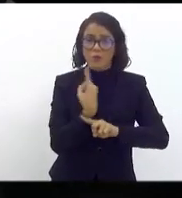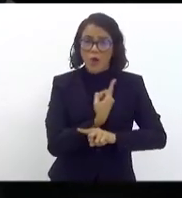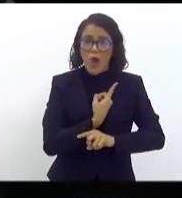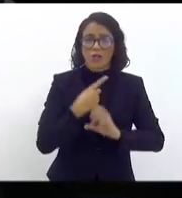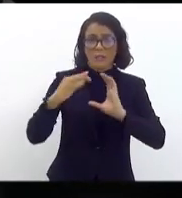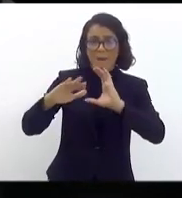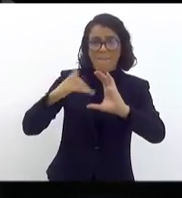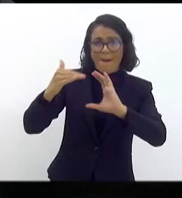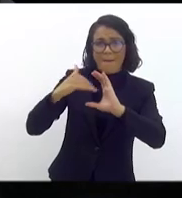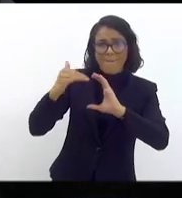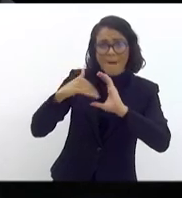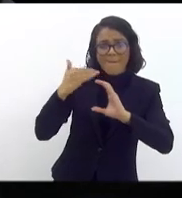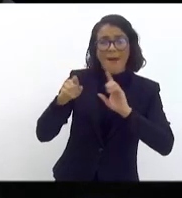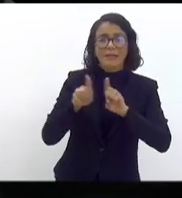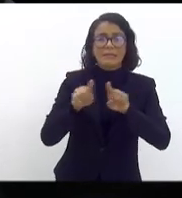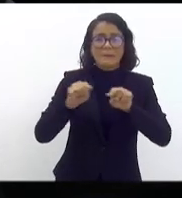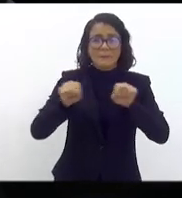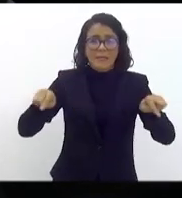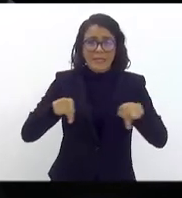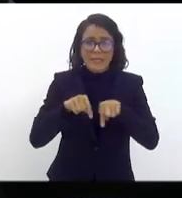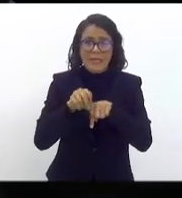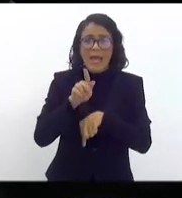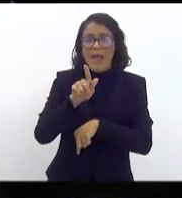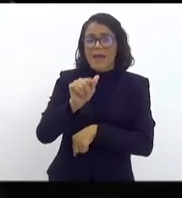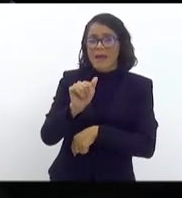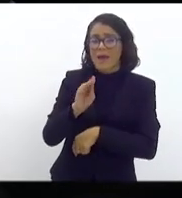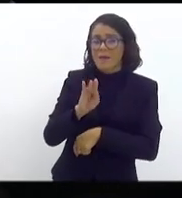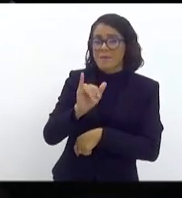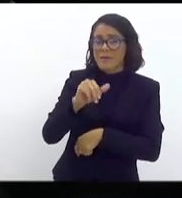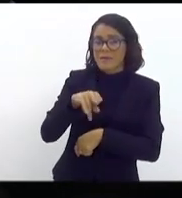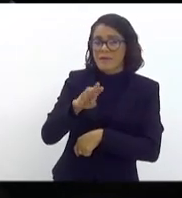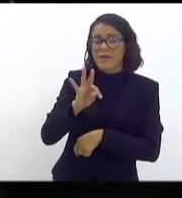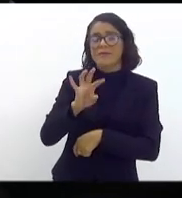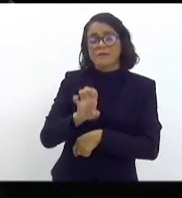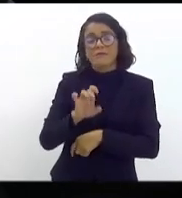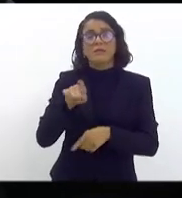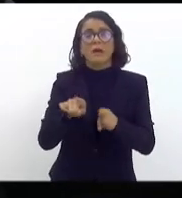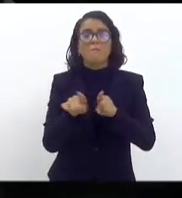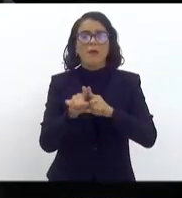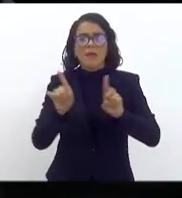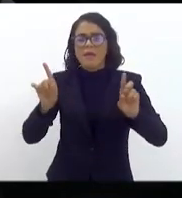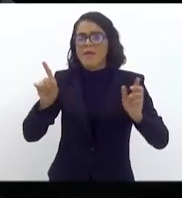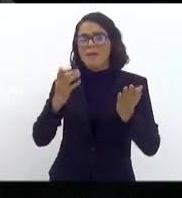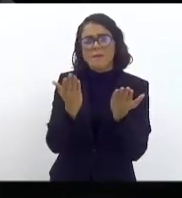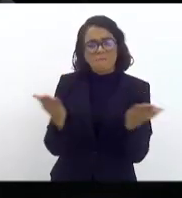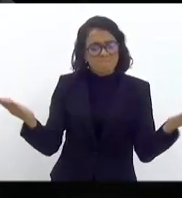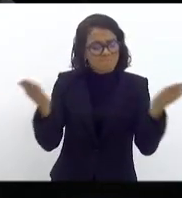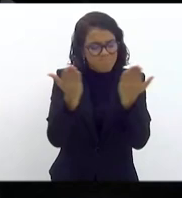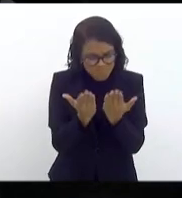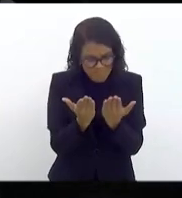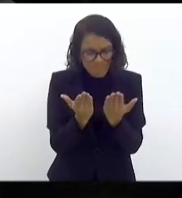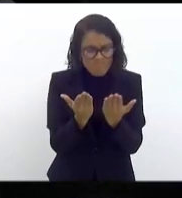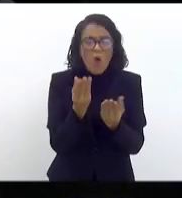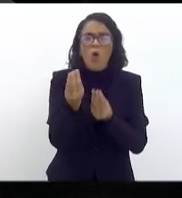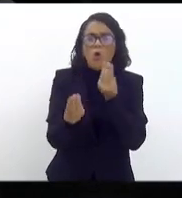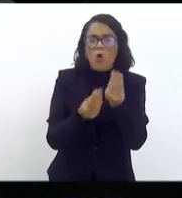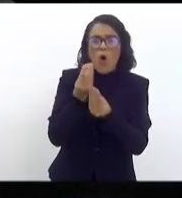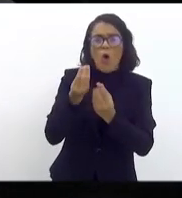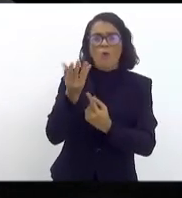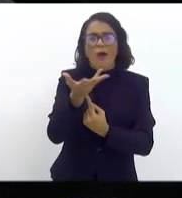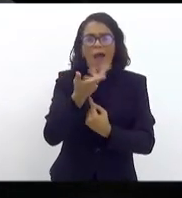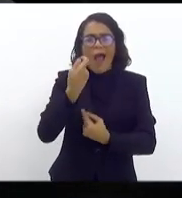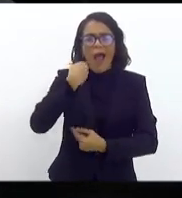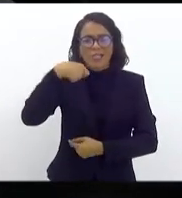nossos gabinetes, e depois fazer a verificação, o confronto do que as associações, dos compositores, dos